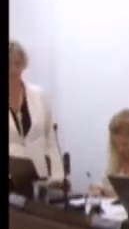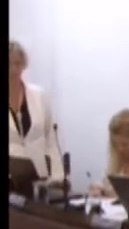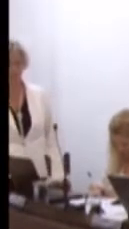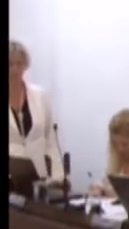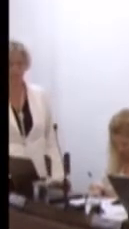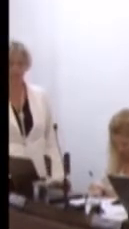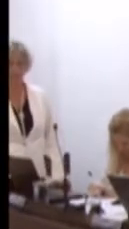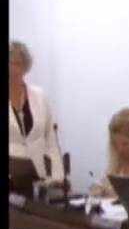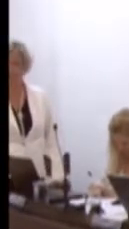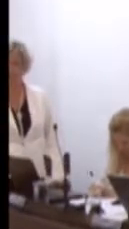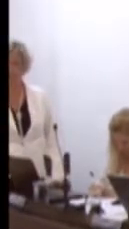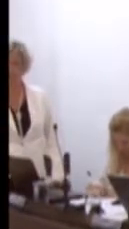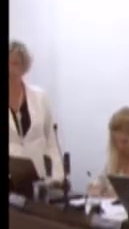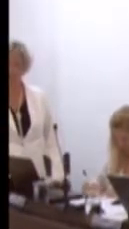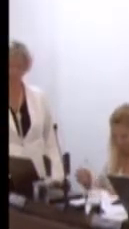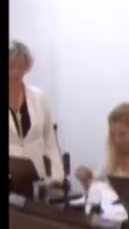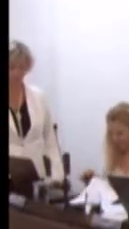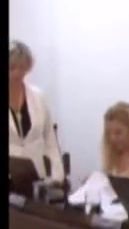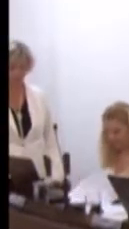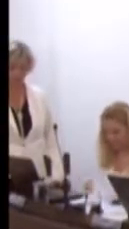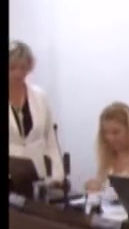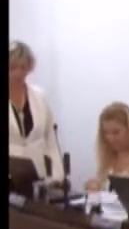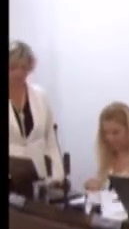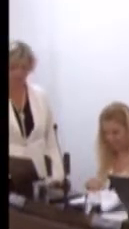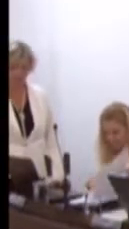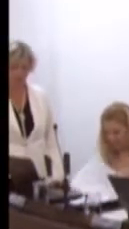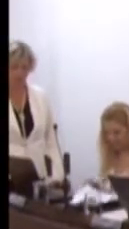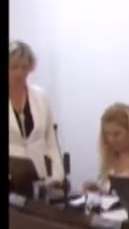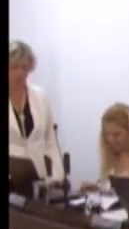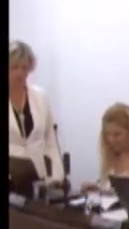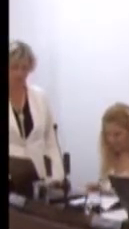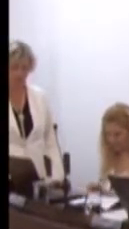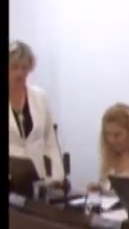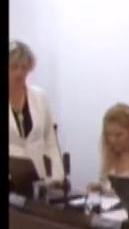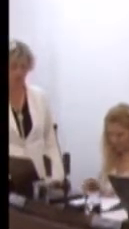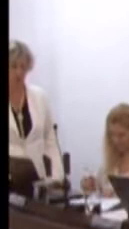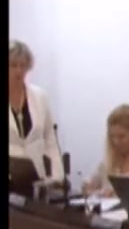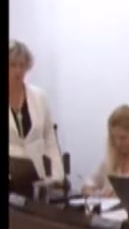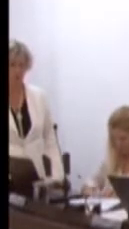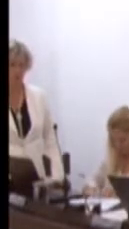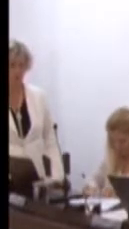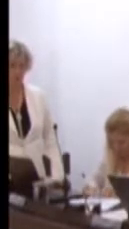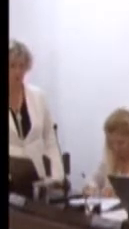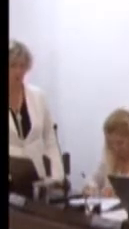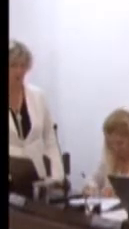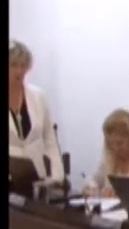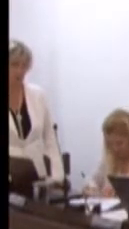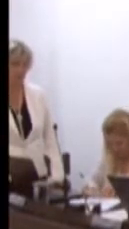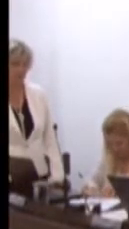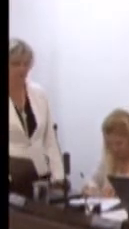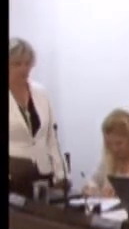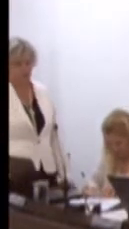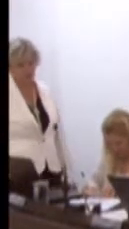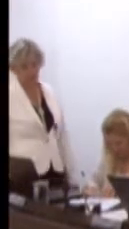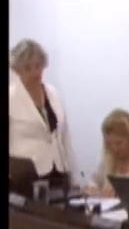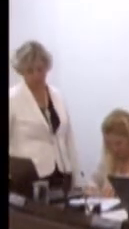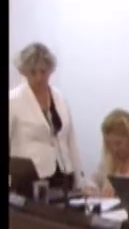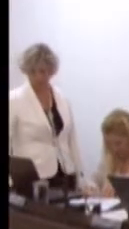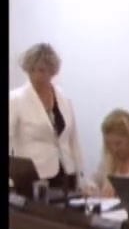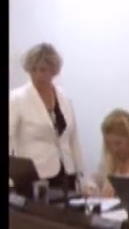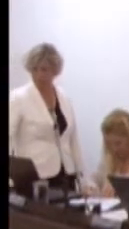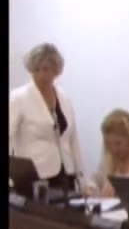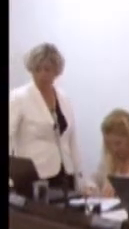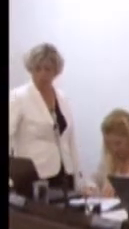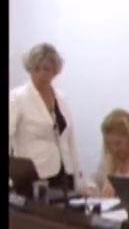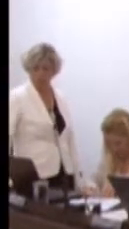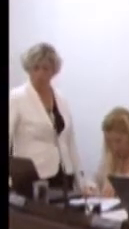Câmara Municipal de Limeira. Senhor presidente, venho à ilustre presença de Vossa Excelência com fundamento no artigo 81, inciso